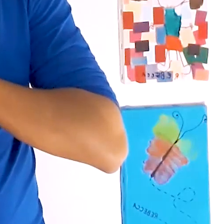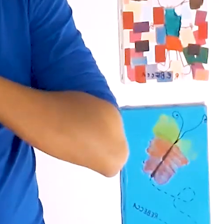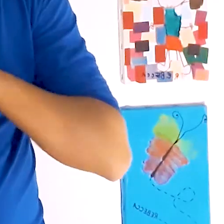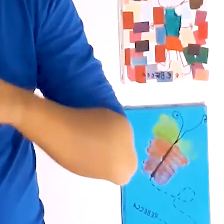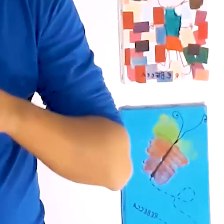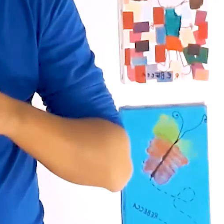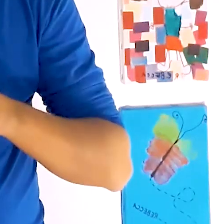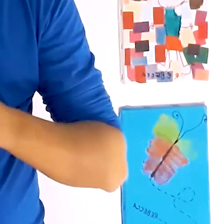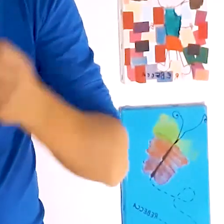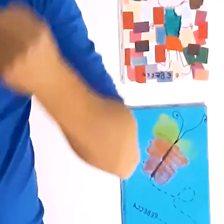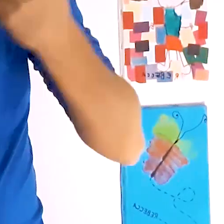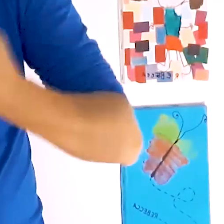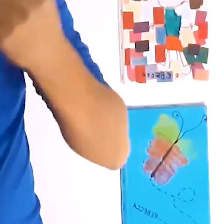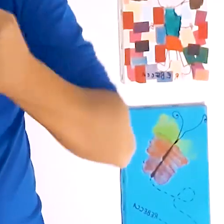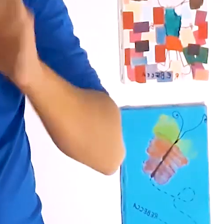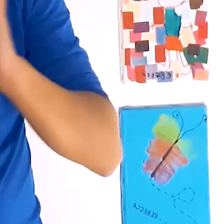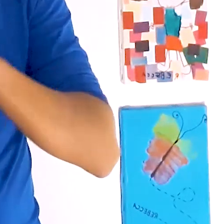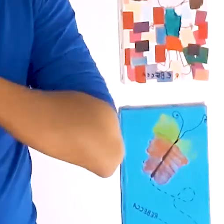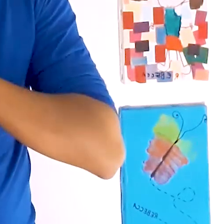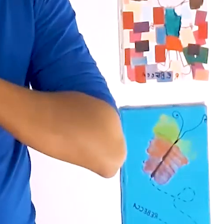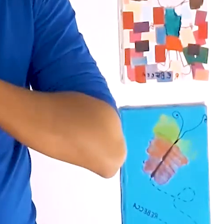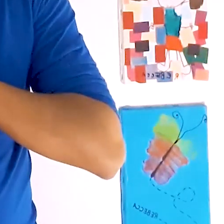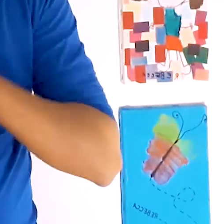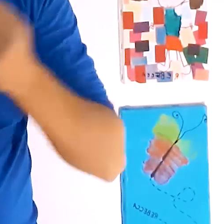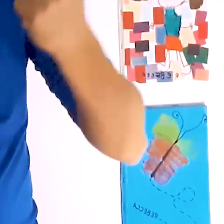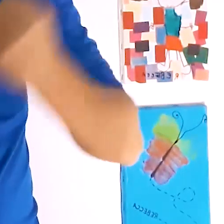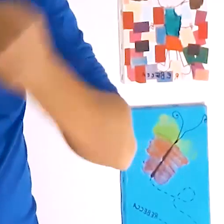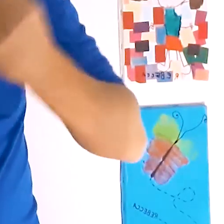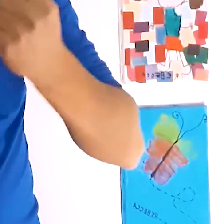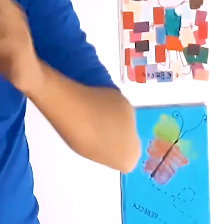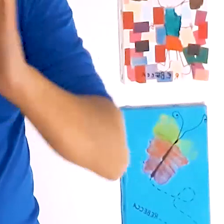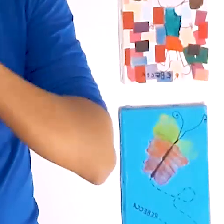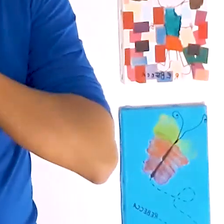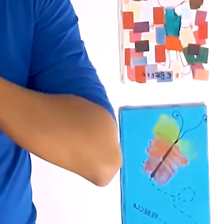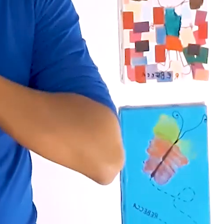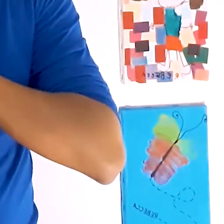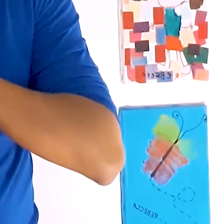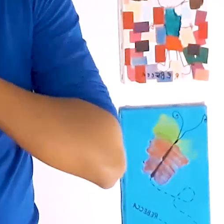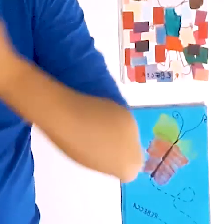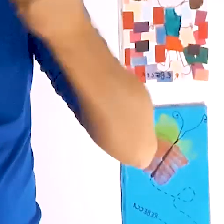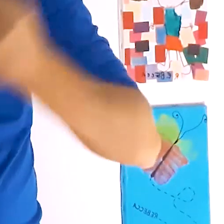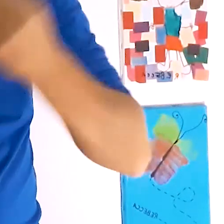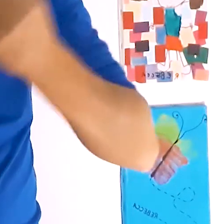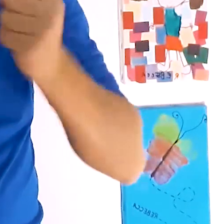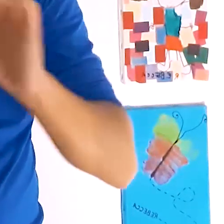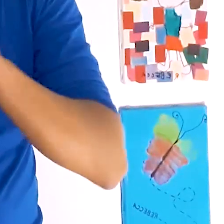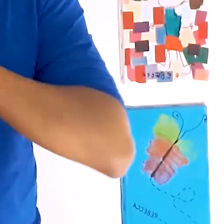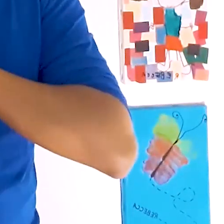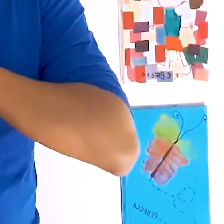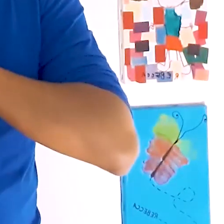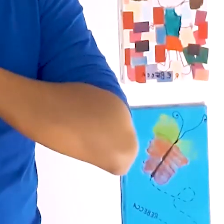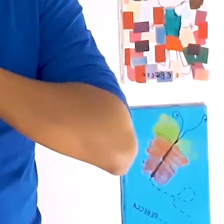Carro de polícia. Carro de polícia. Carro de polícia.